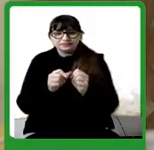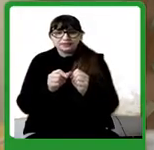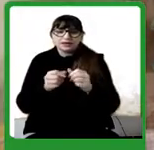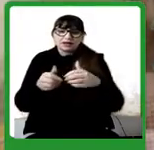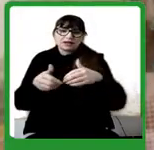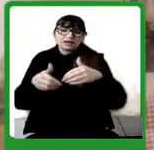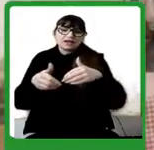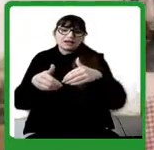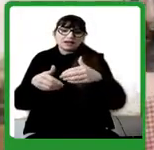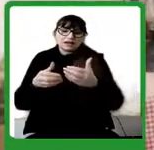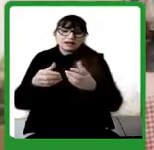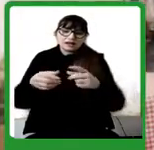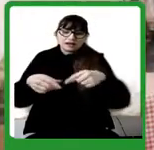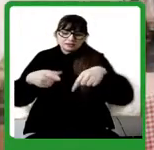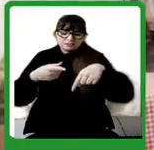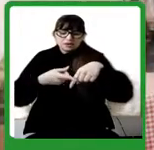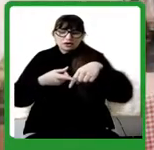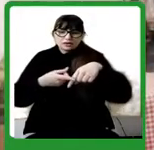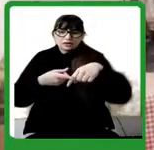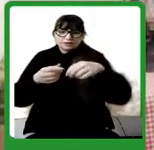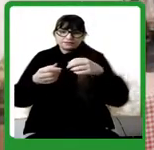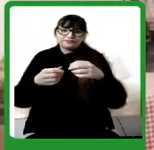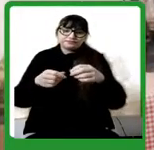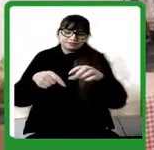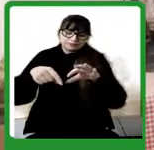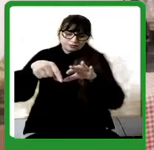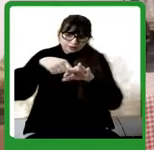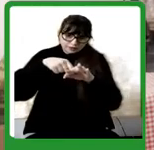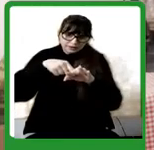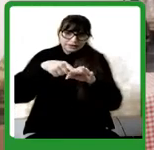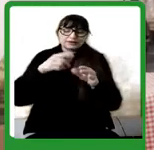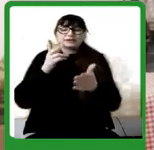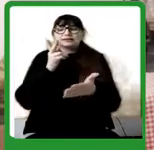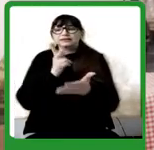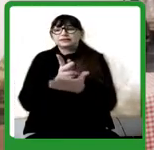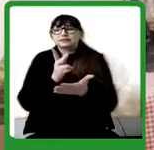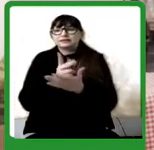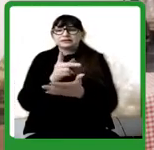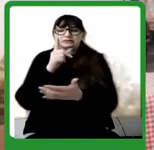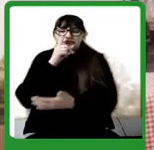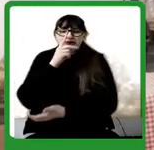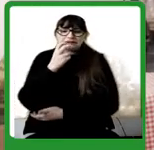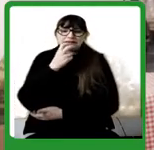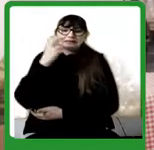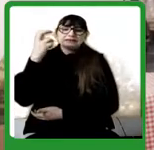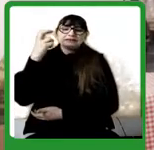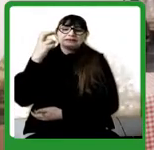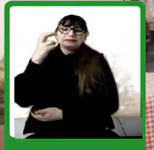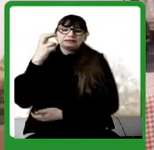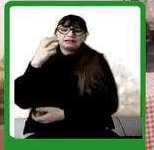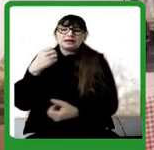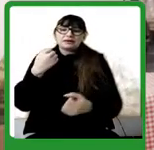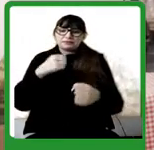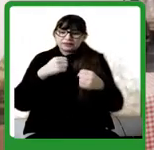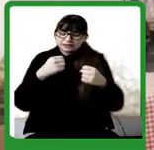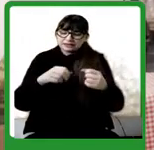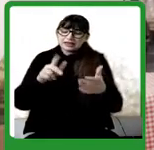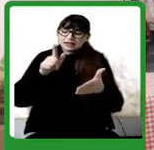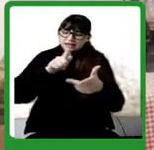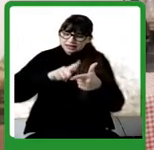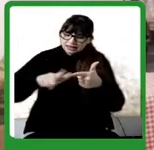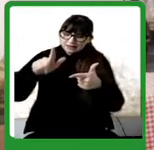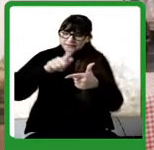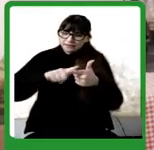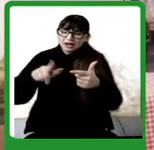bota de colono, tá sempre no porão, né? Aí que a mãe grita que é para bater as botas antes de botar nos pés, porque o nono uma vez tomou uma picada de